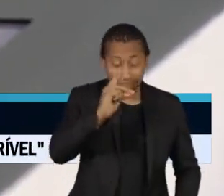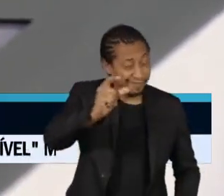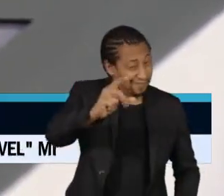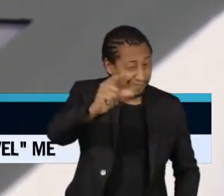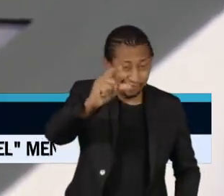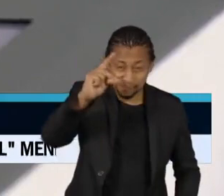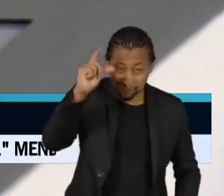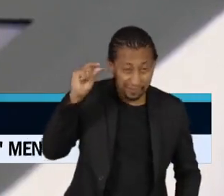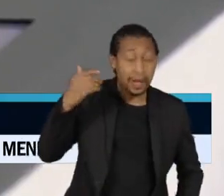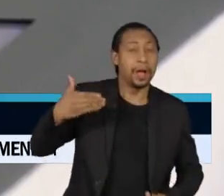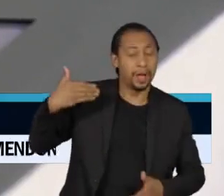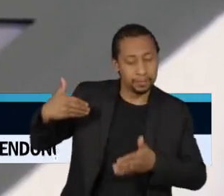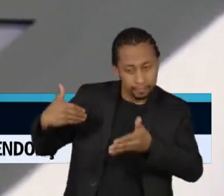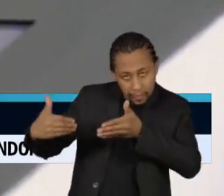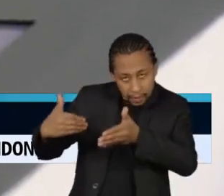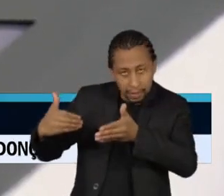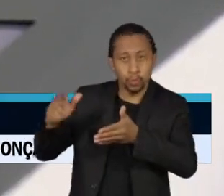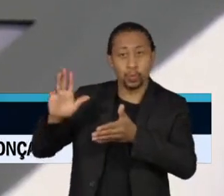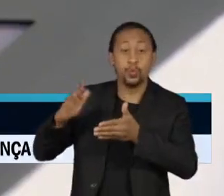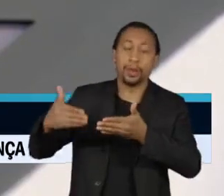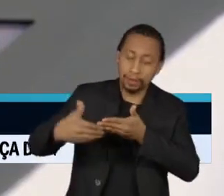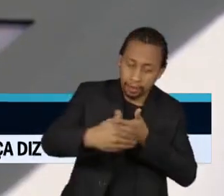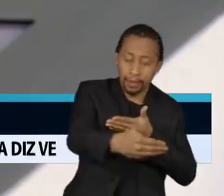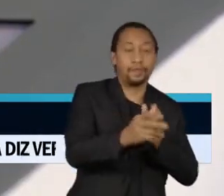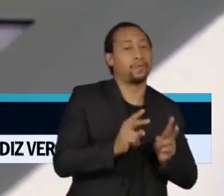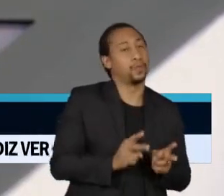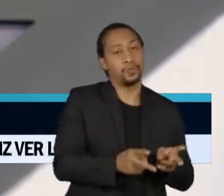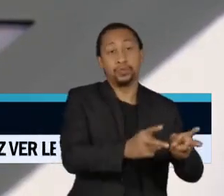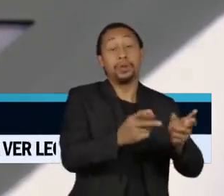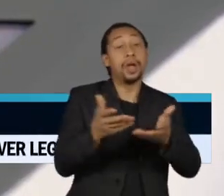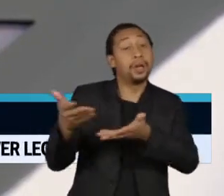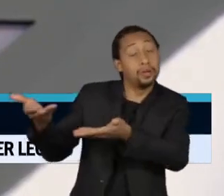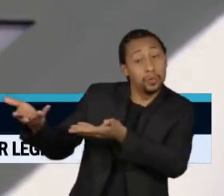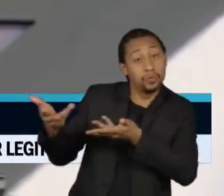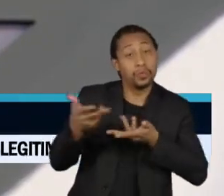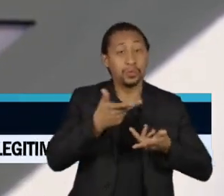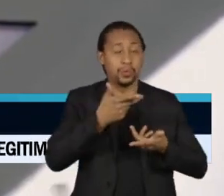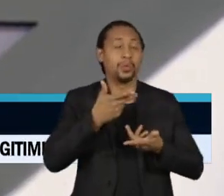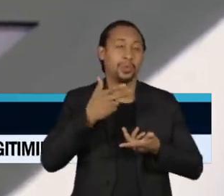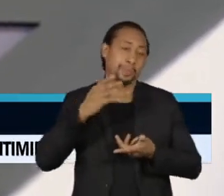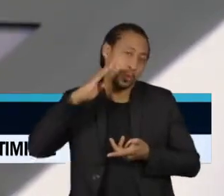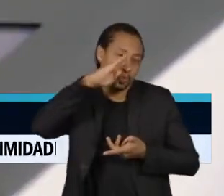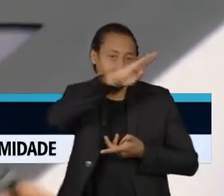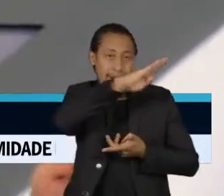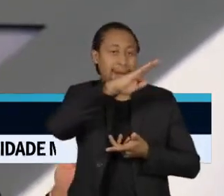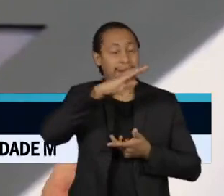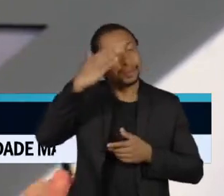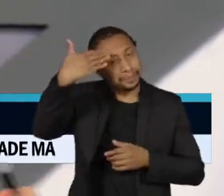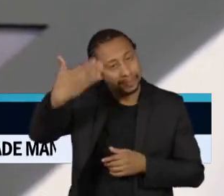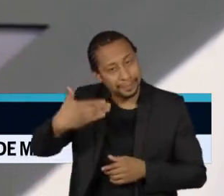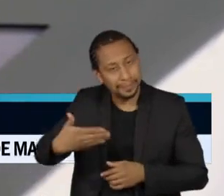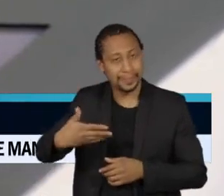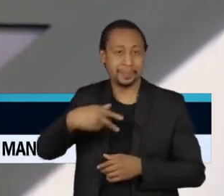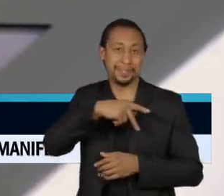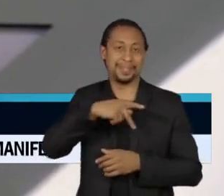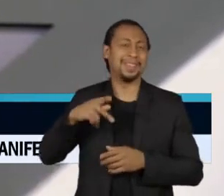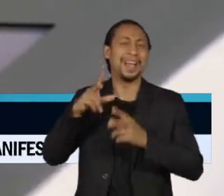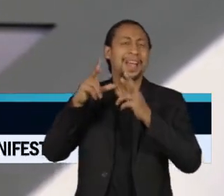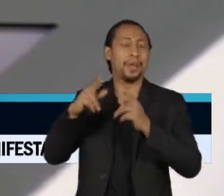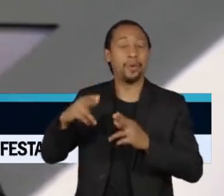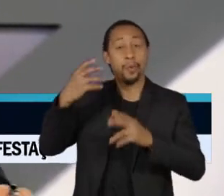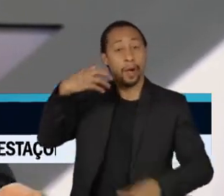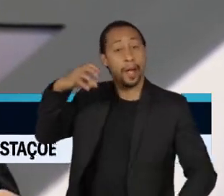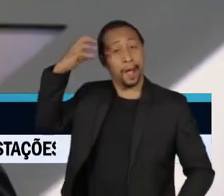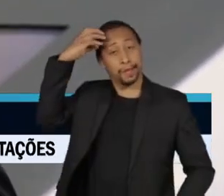sendo, ele deu uma presença de honra pro Bolsonaro, que basicamente é o que a gente chama de rainha da Inglaterra. Ele não tem função,